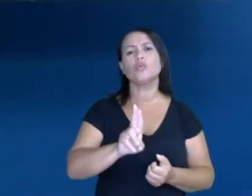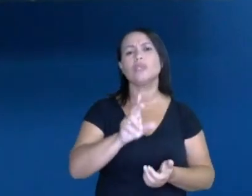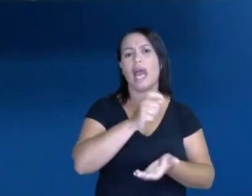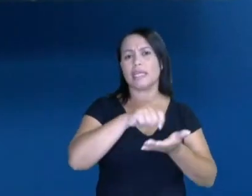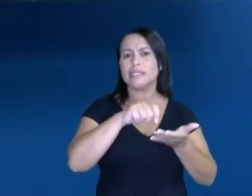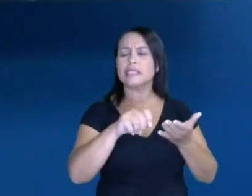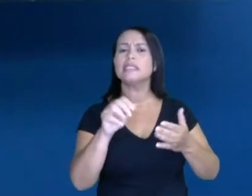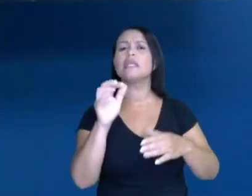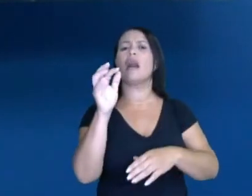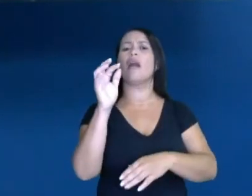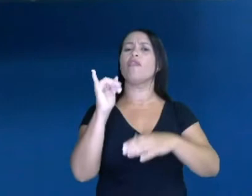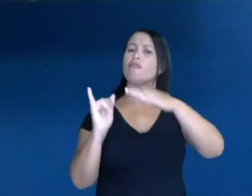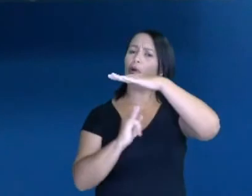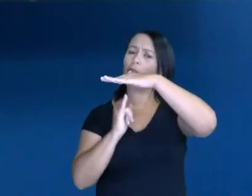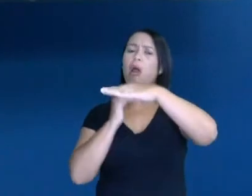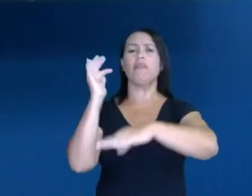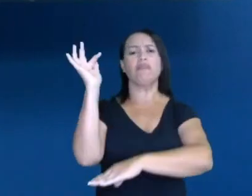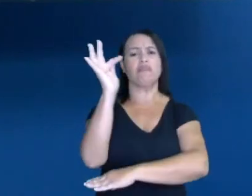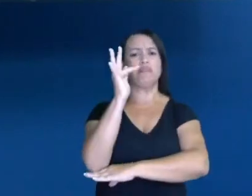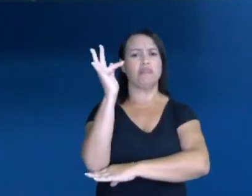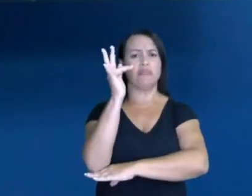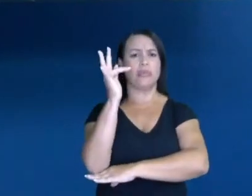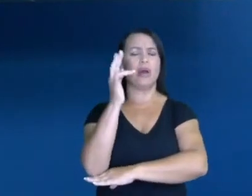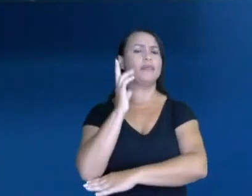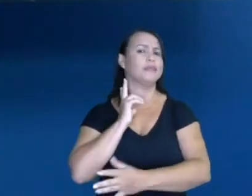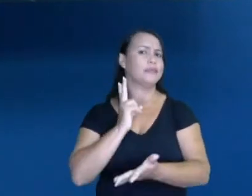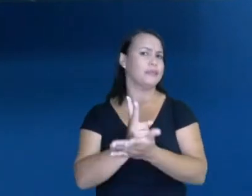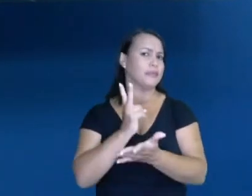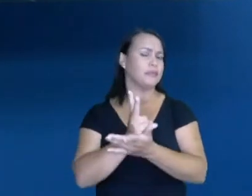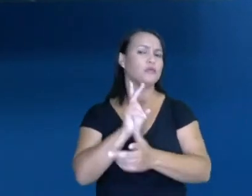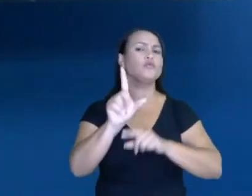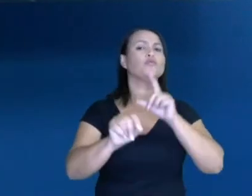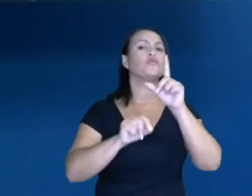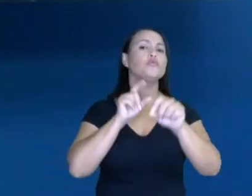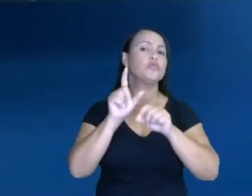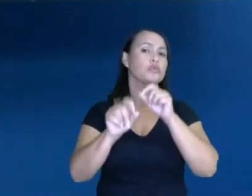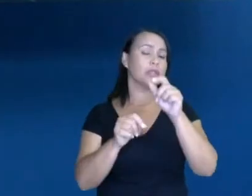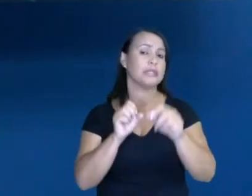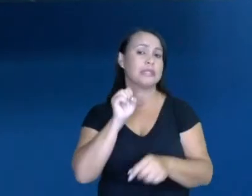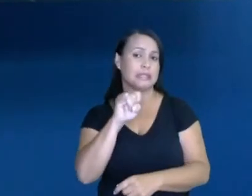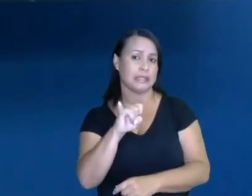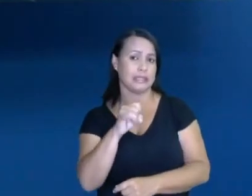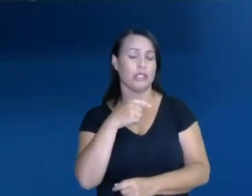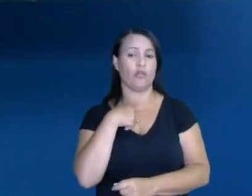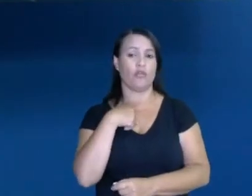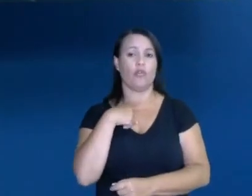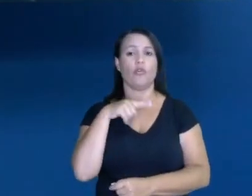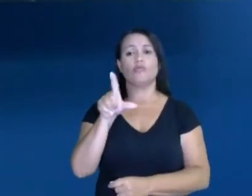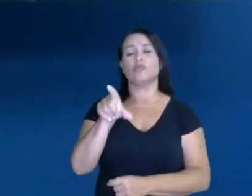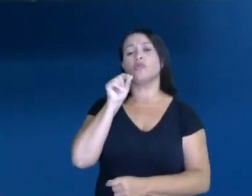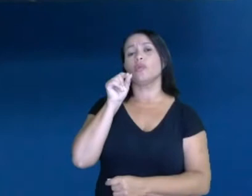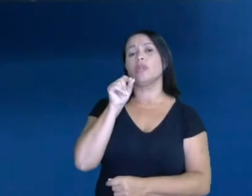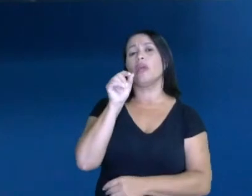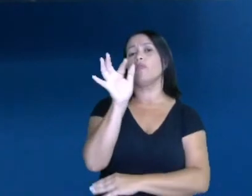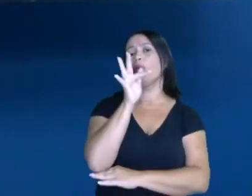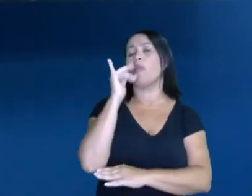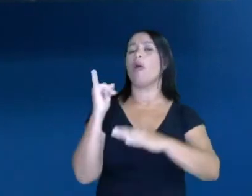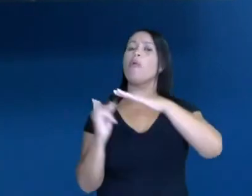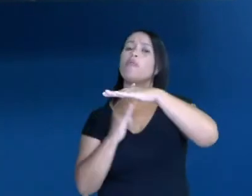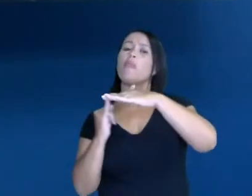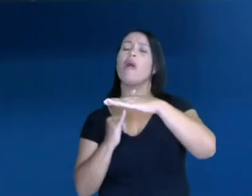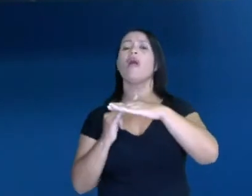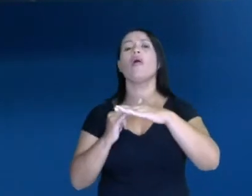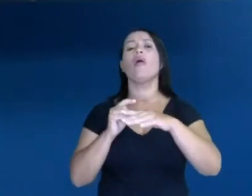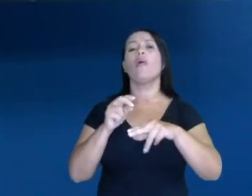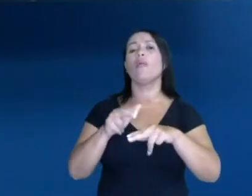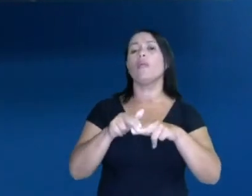escrita informal e formal. E eu sempre vou escolher se eu vou utilizar a escrita formal ou informal